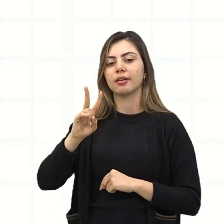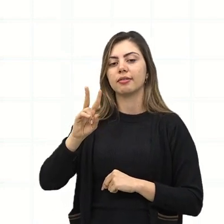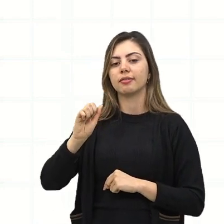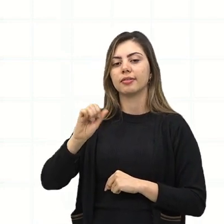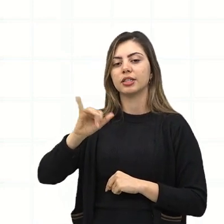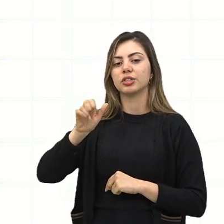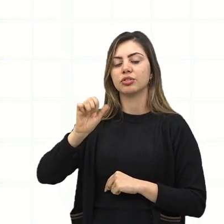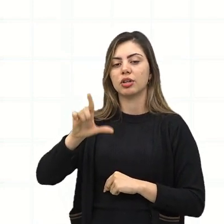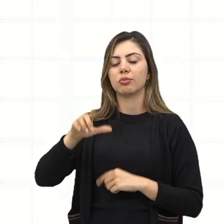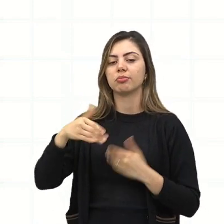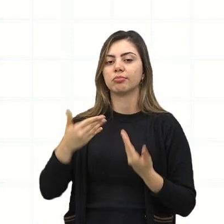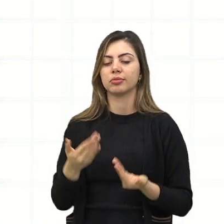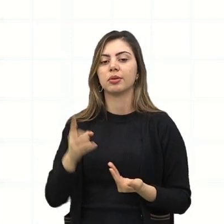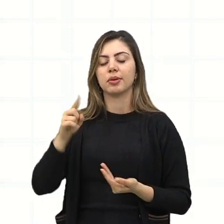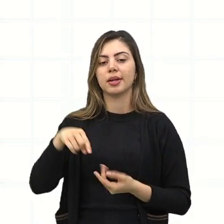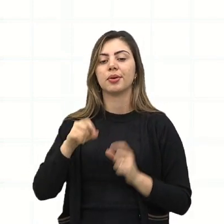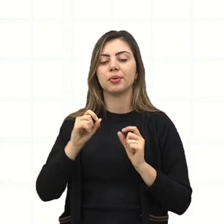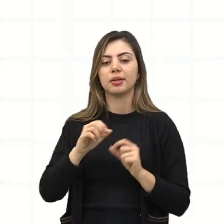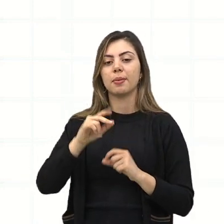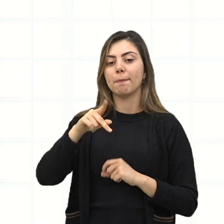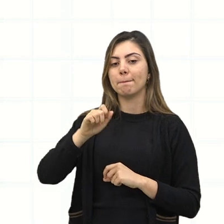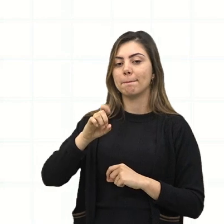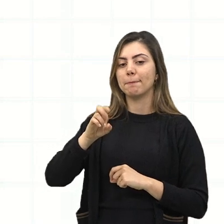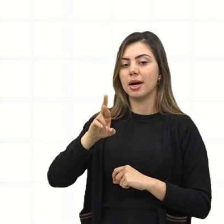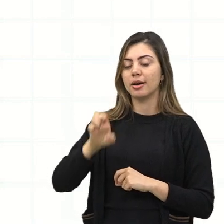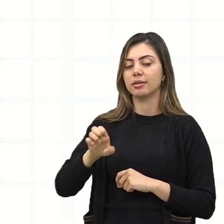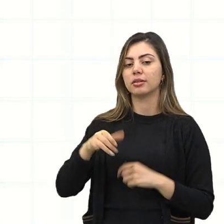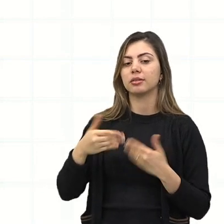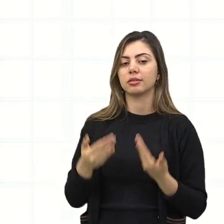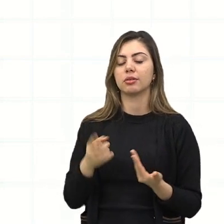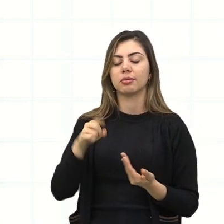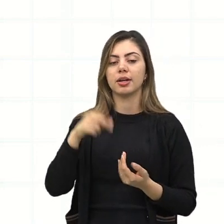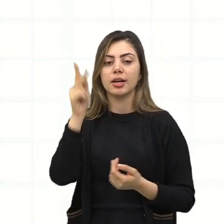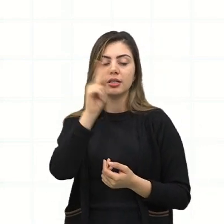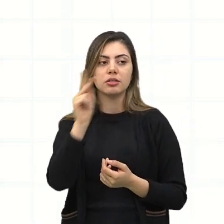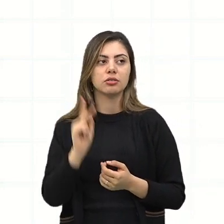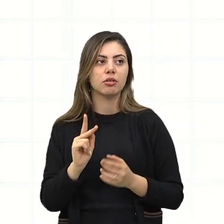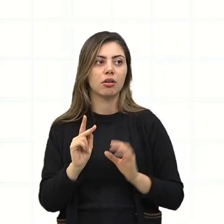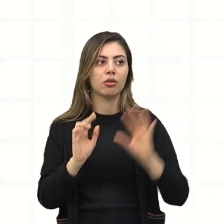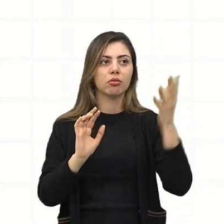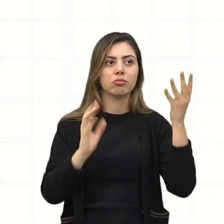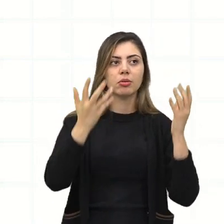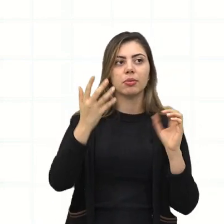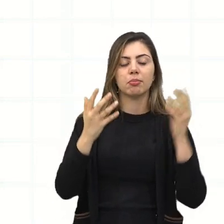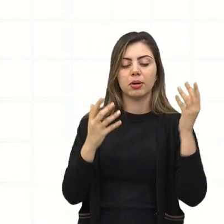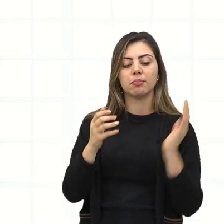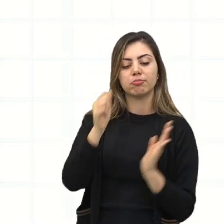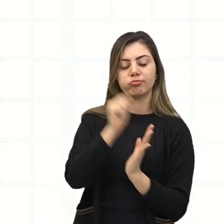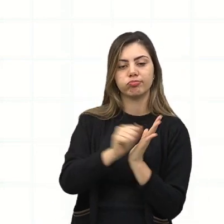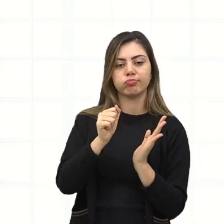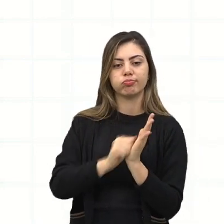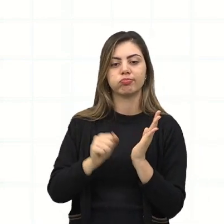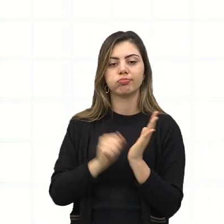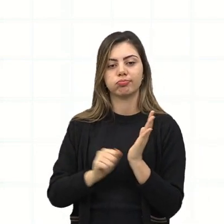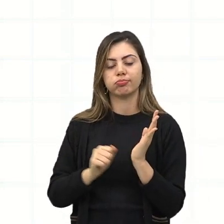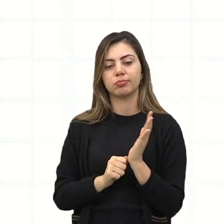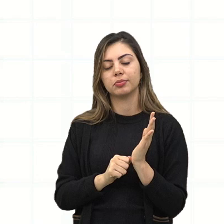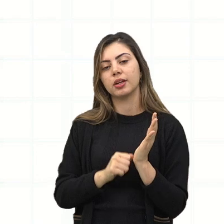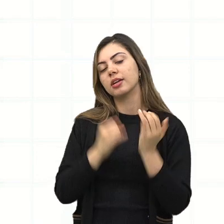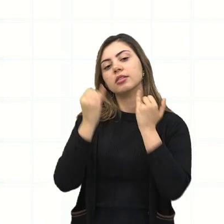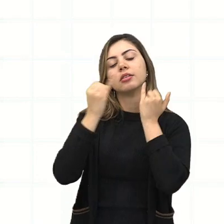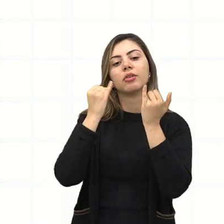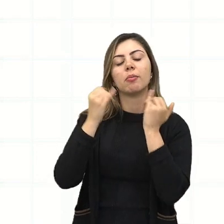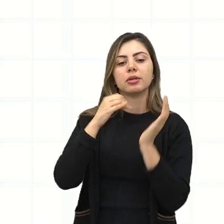era um padre, e fazia esses registros. Por isso que são essas histórias da mata, Carvajal me contou, porque Carvajal que registrou e